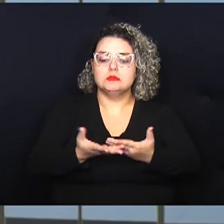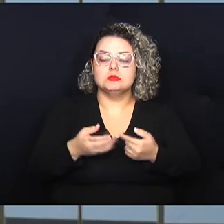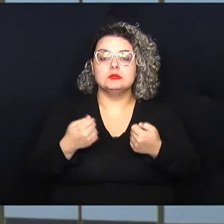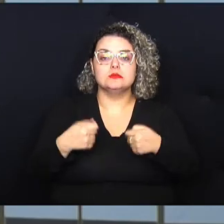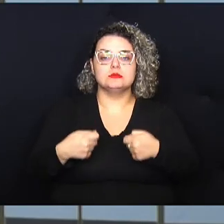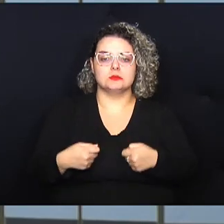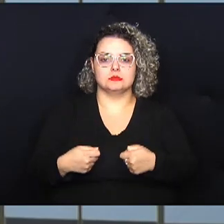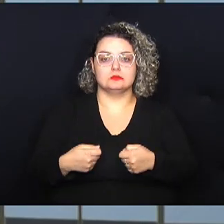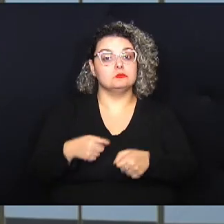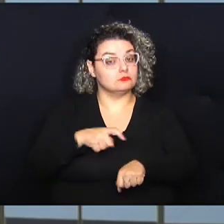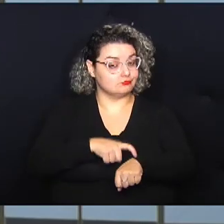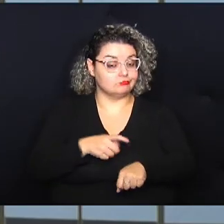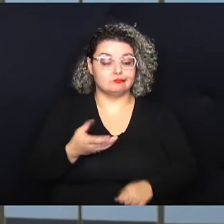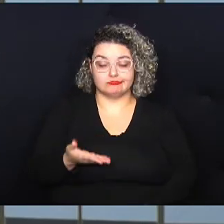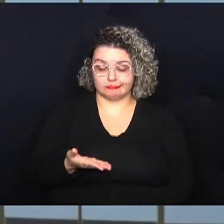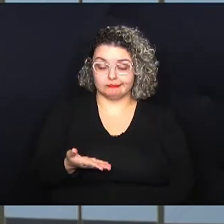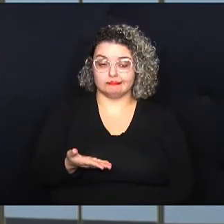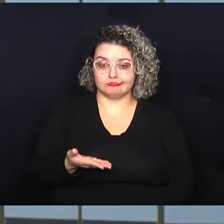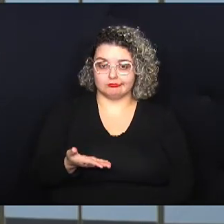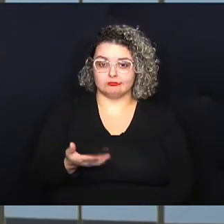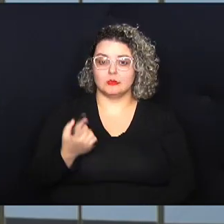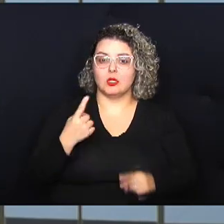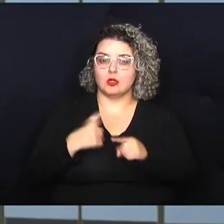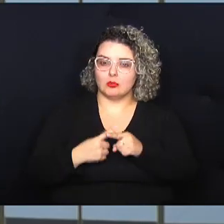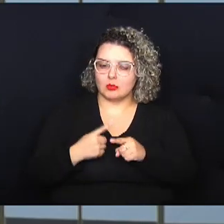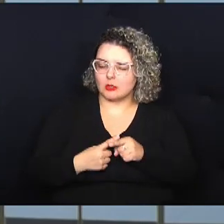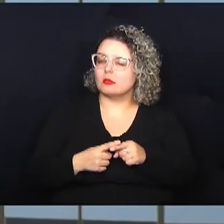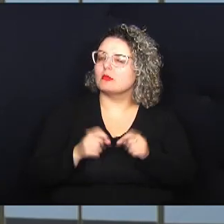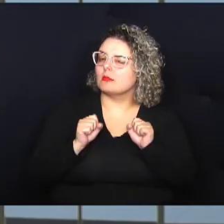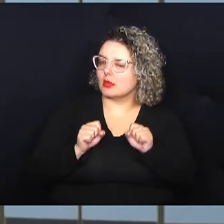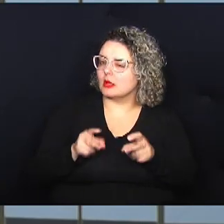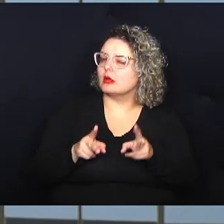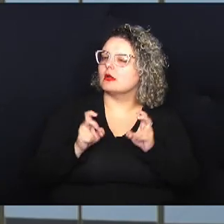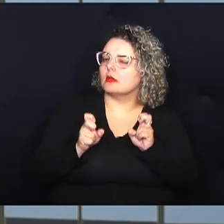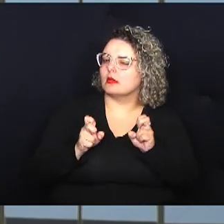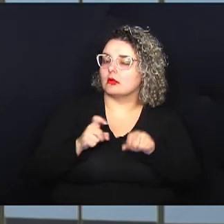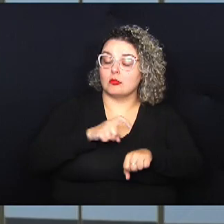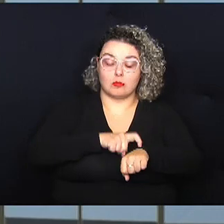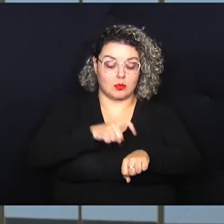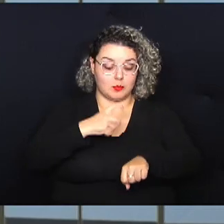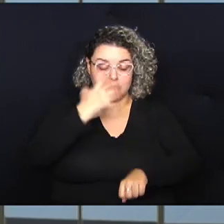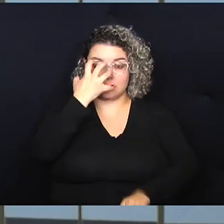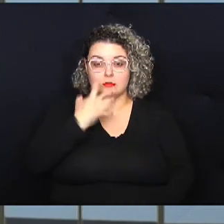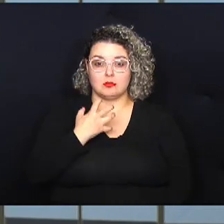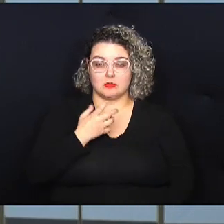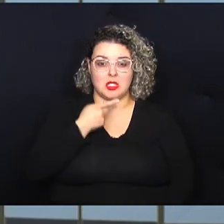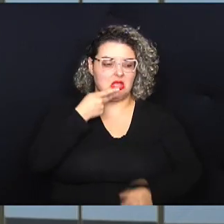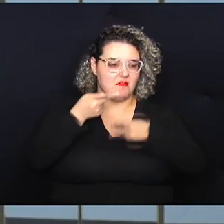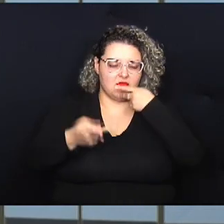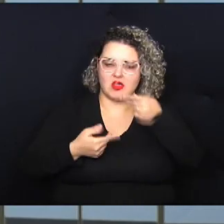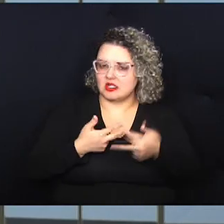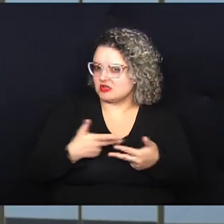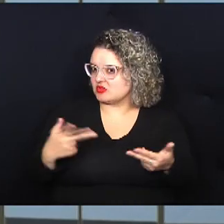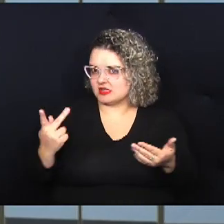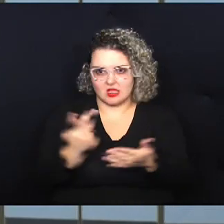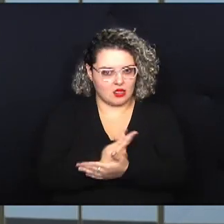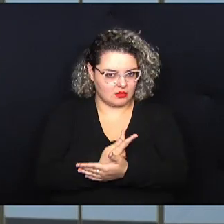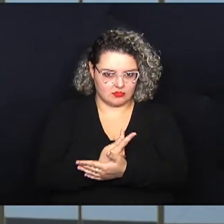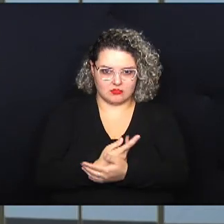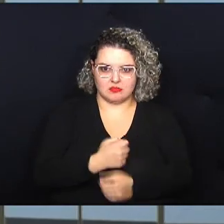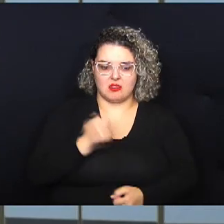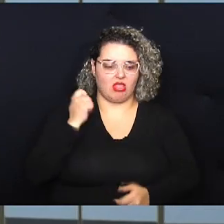aquele momento, entendeu? Porque você pode perceber que no momento de raiva, a gente fala o que não deve,